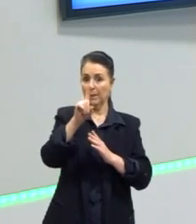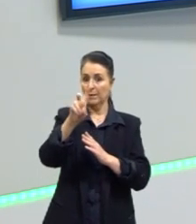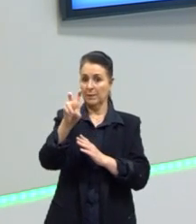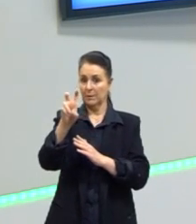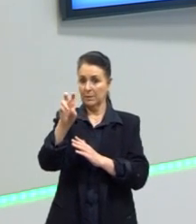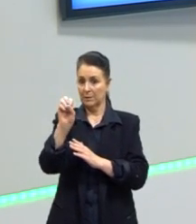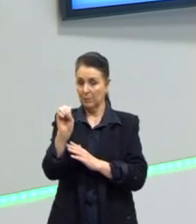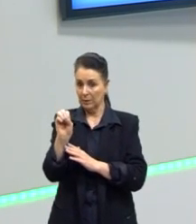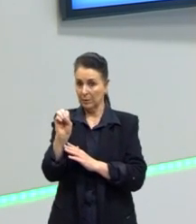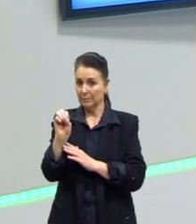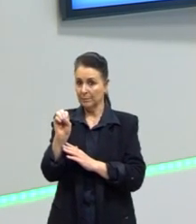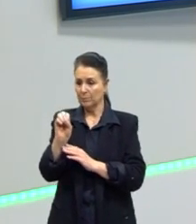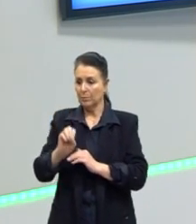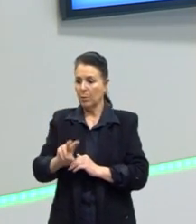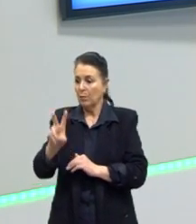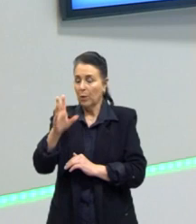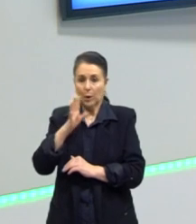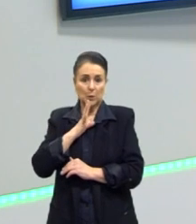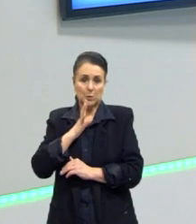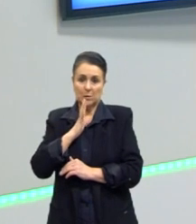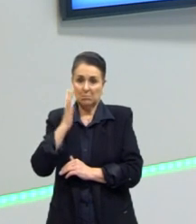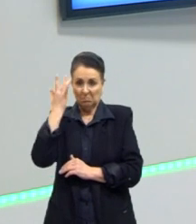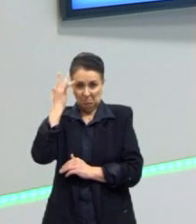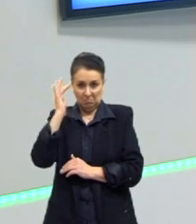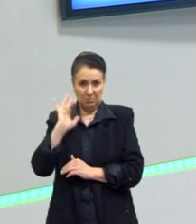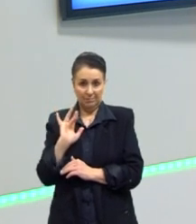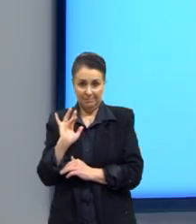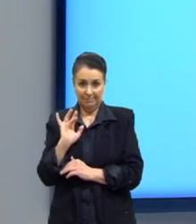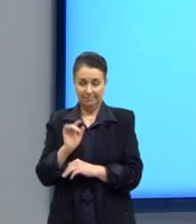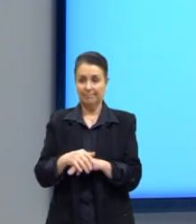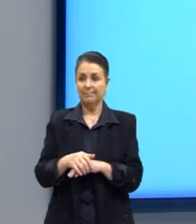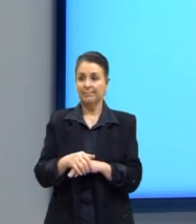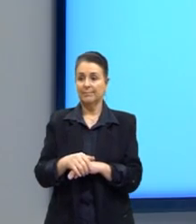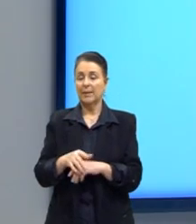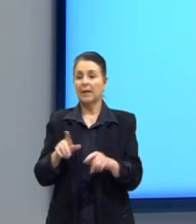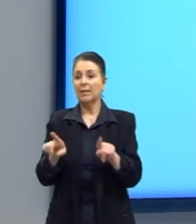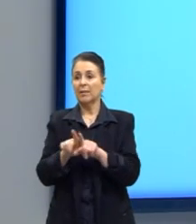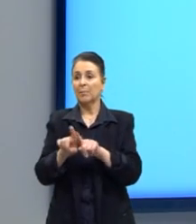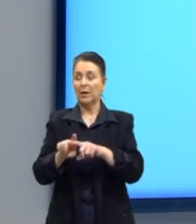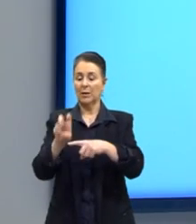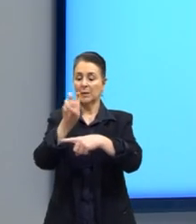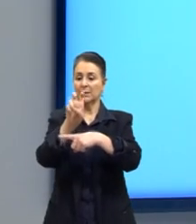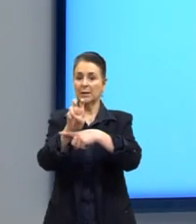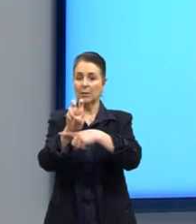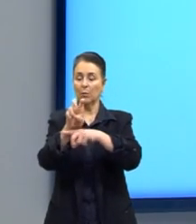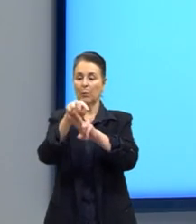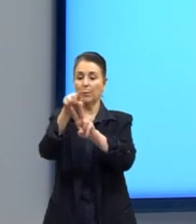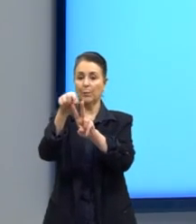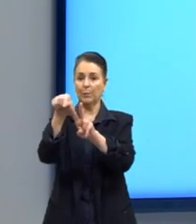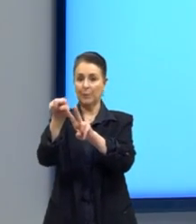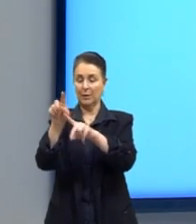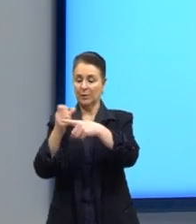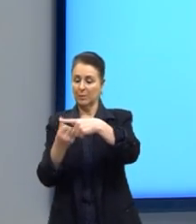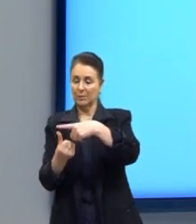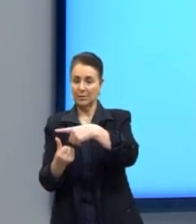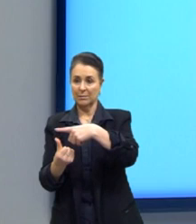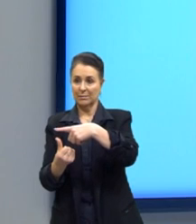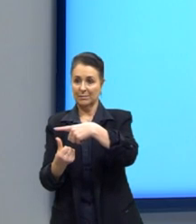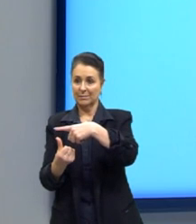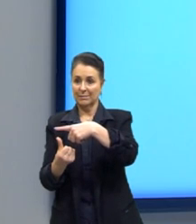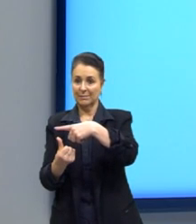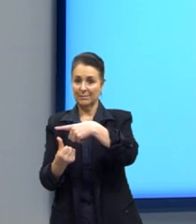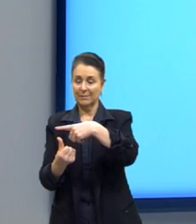está para o valor desconhecido né E aí chegaríamos também em cinco pi sobre 6 bem tranquilamente